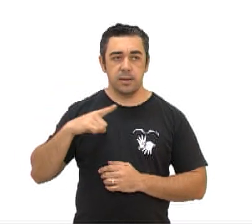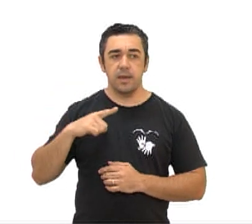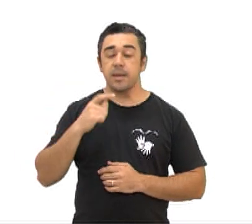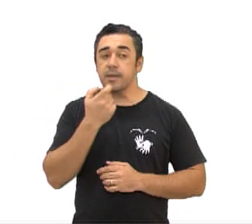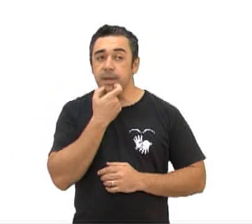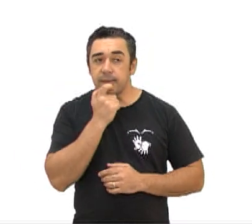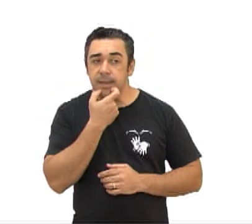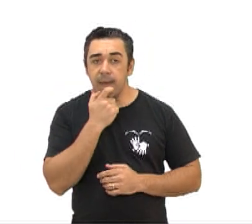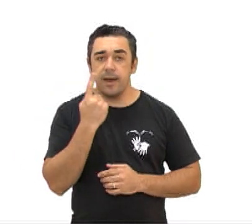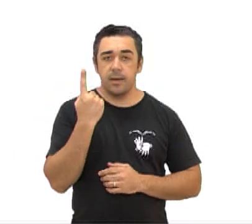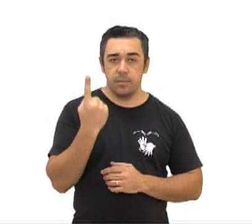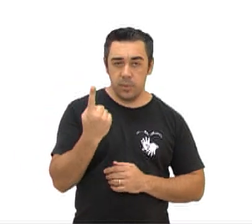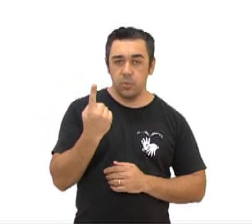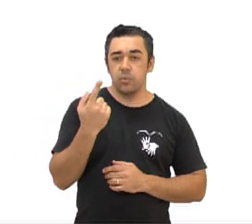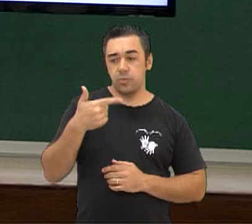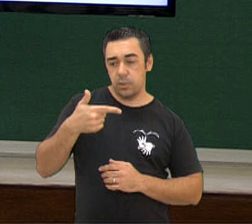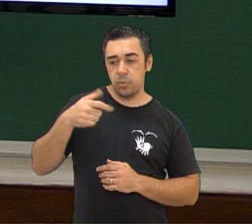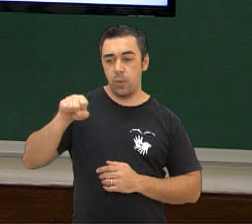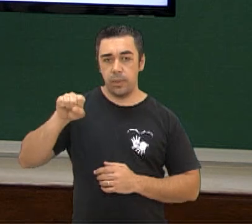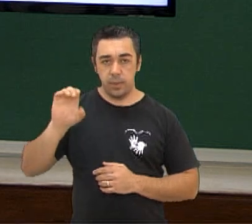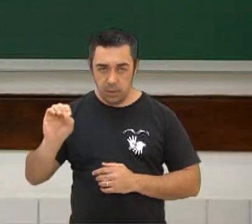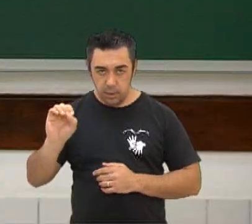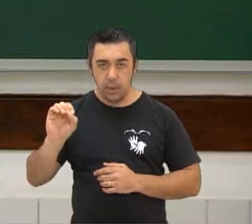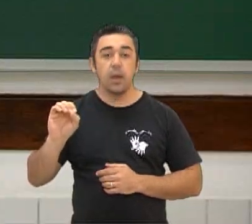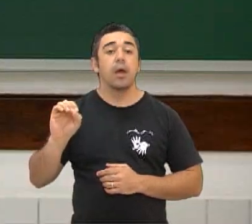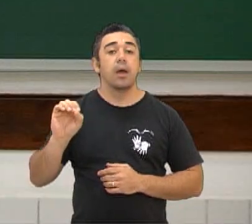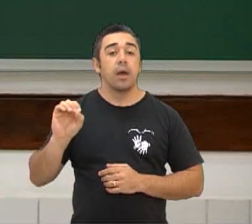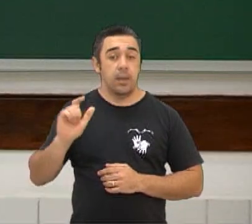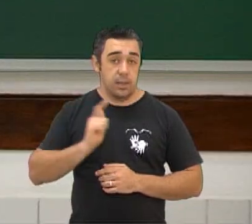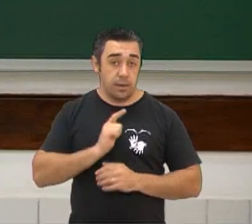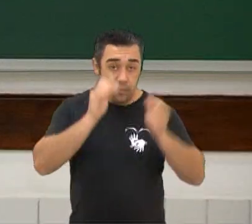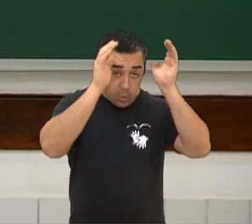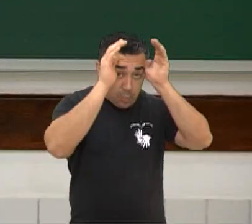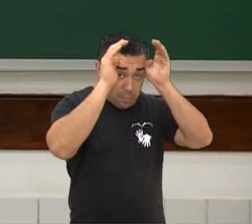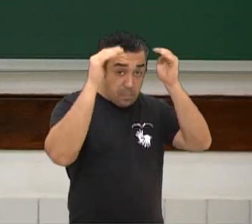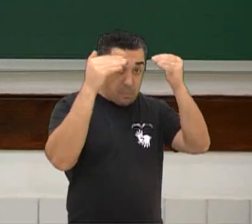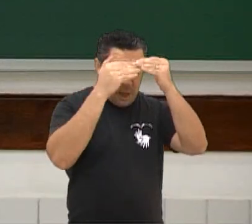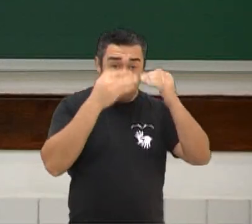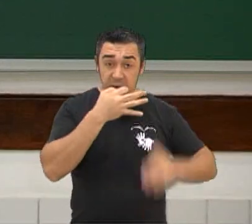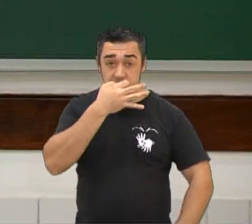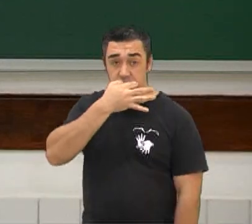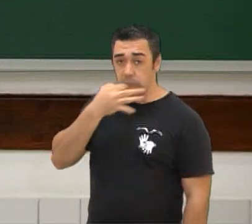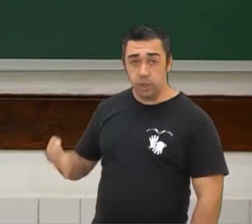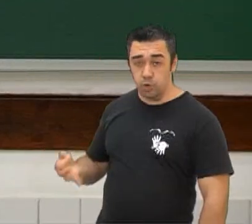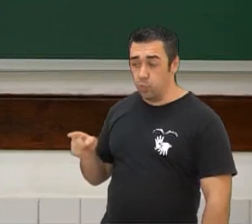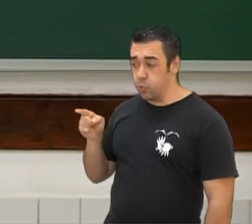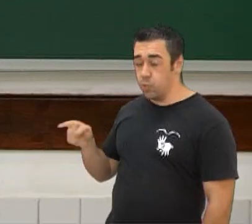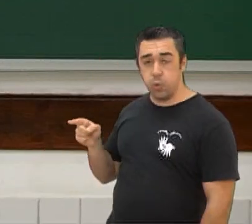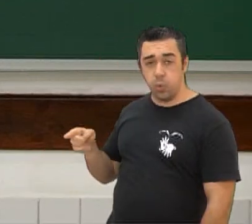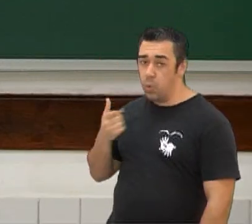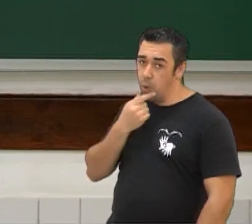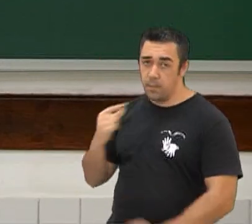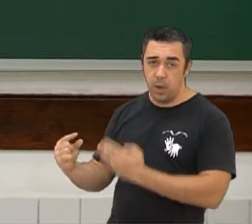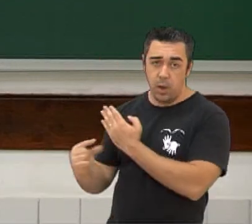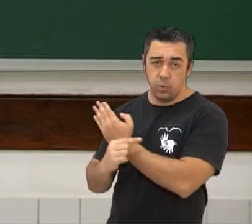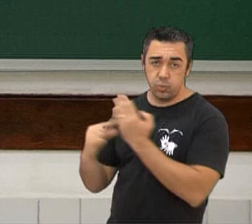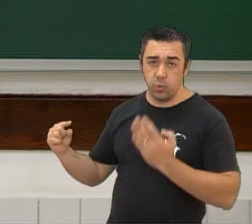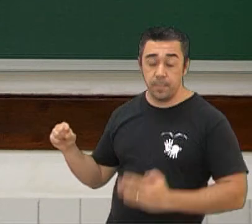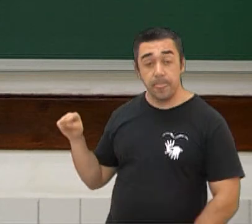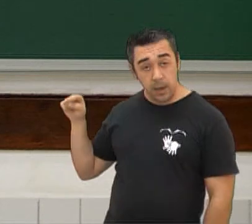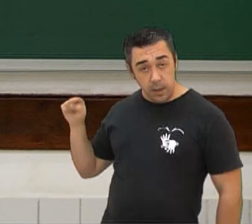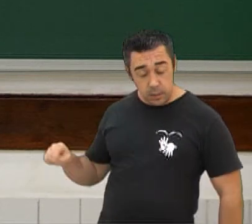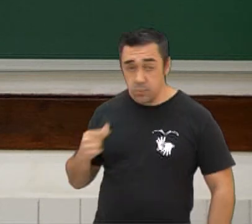Papa pelos seus escritos. Ou seja, por mais que ele fosse, de fato, católico, que até